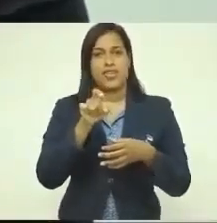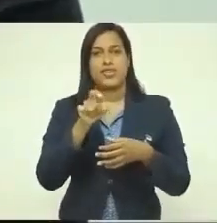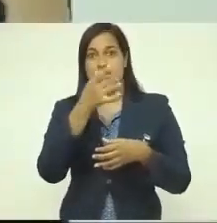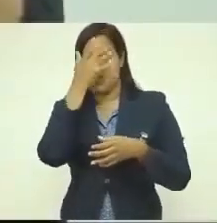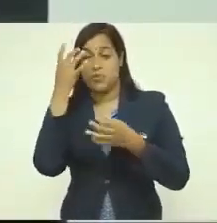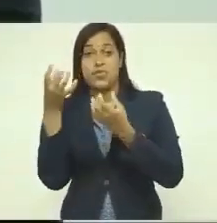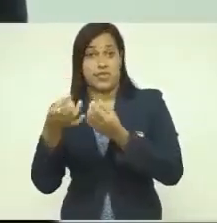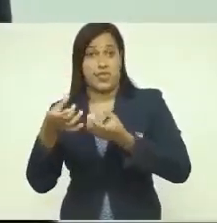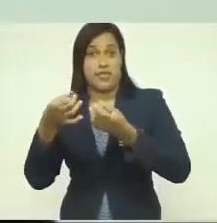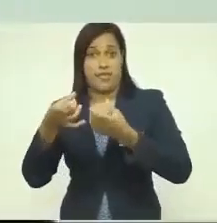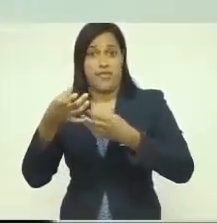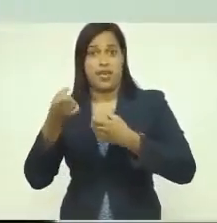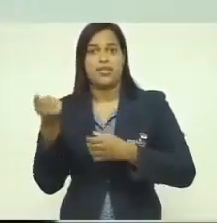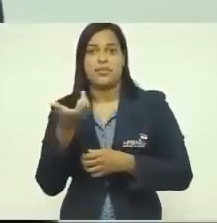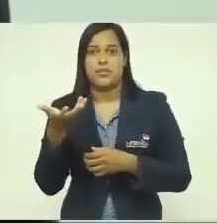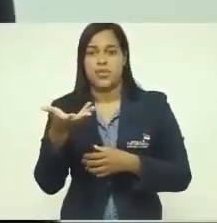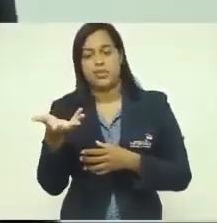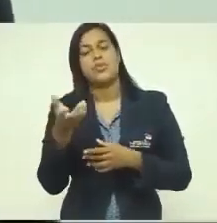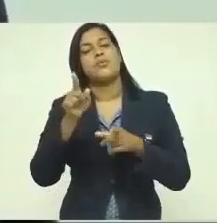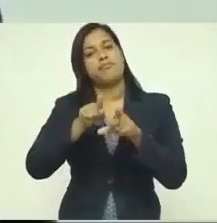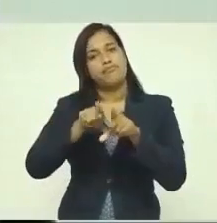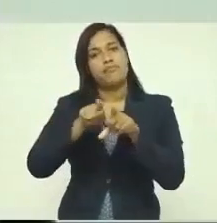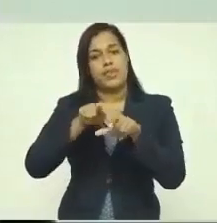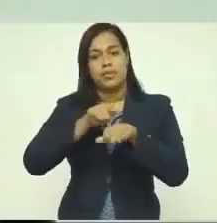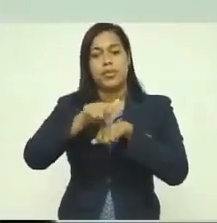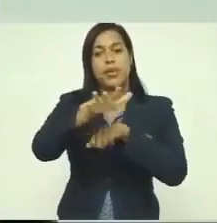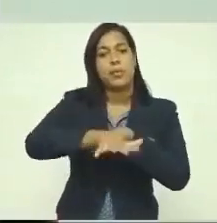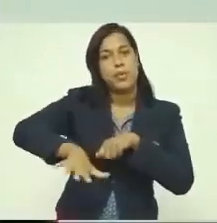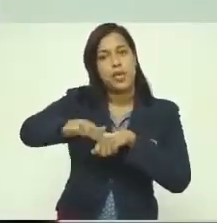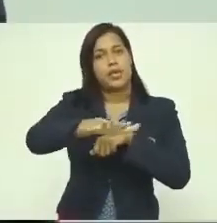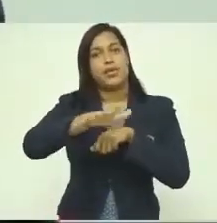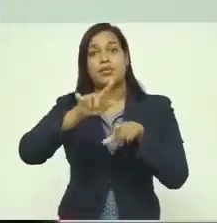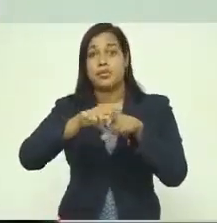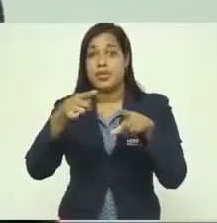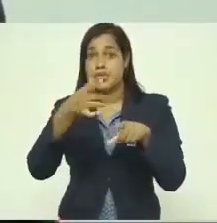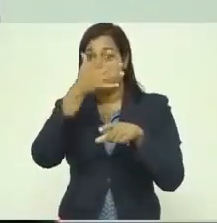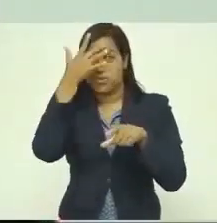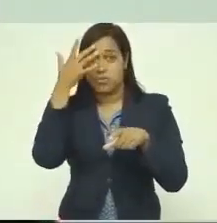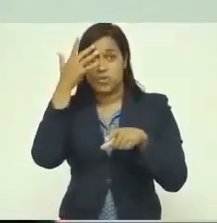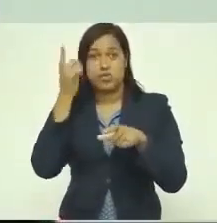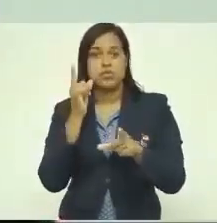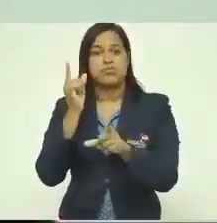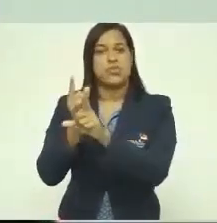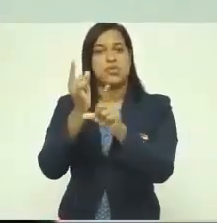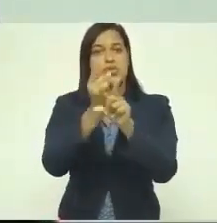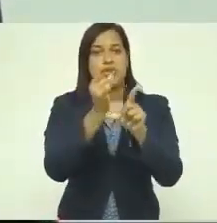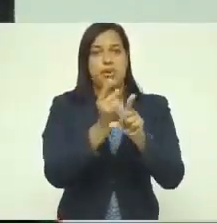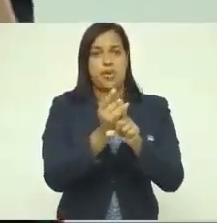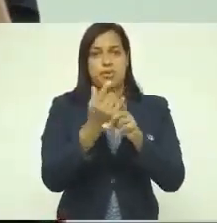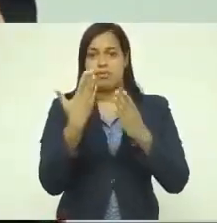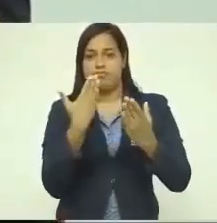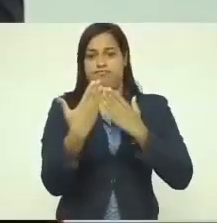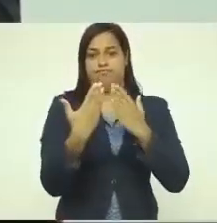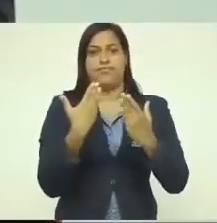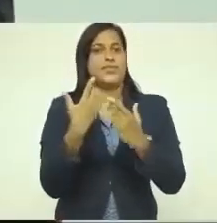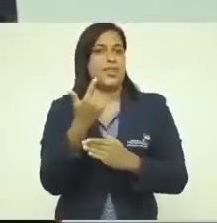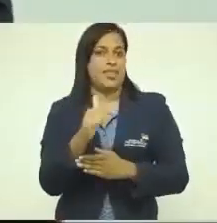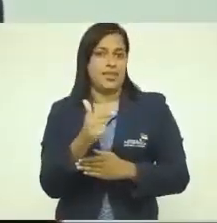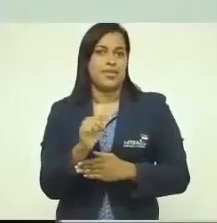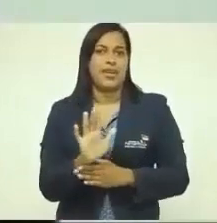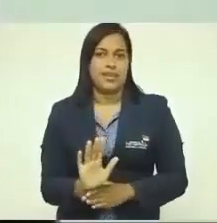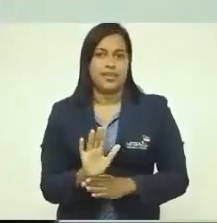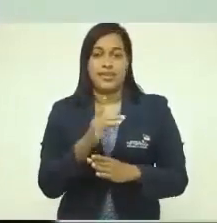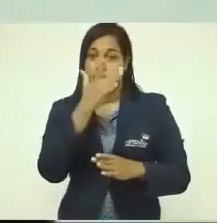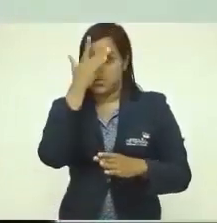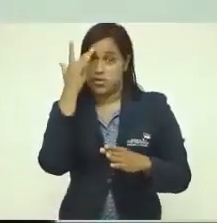vendem bens, é um mercado. Mas nesse mercado as pessoas não se encontram pessoalmente. As empresas